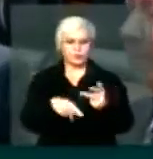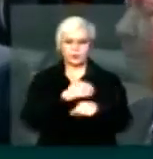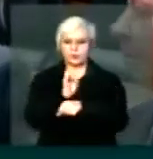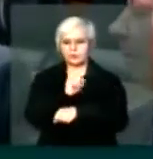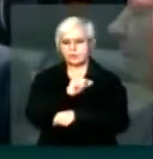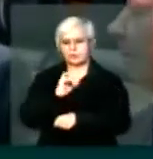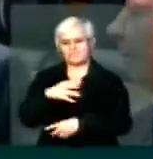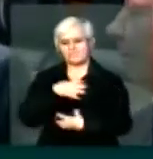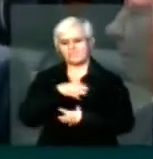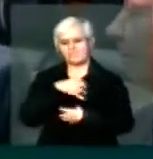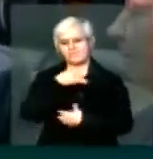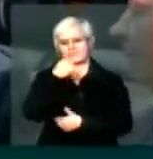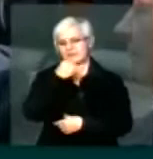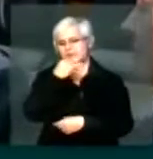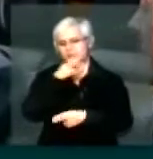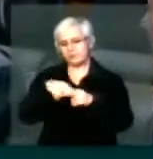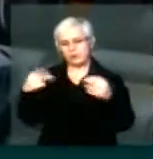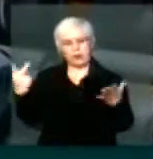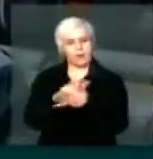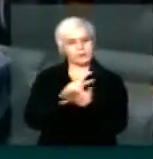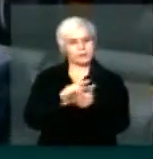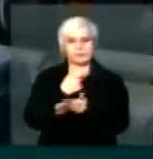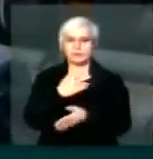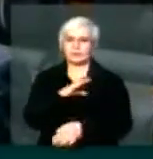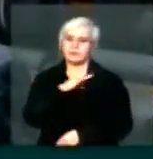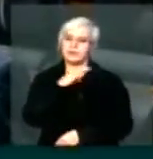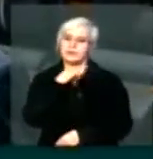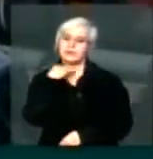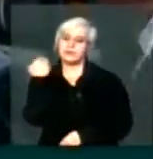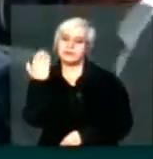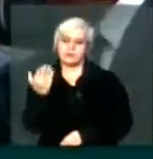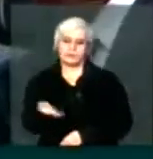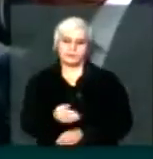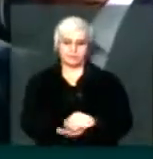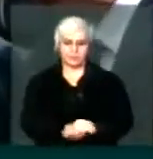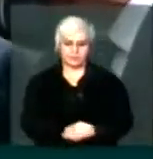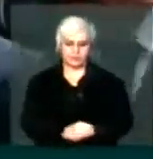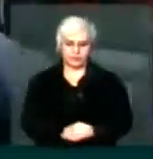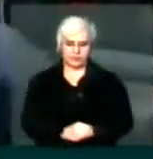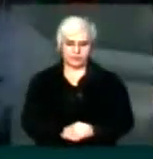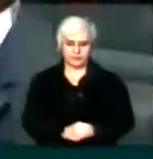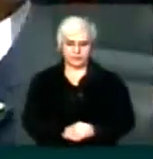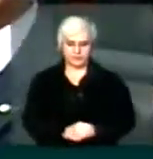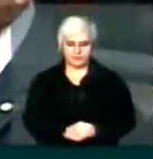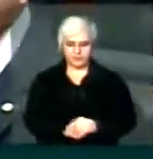tristes com o acidente que vitimou Alcântara Correia. Muito obrigado.